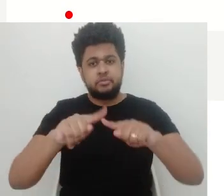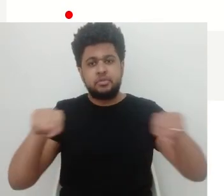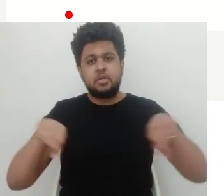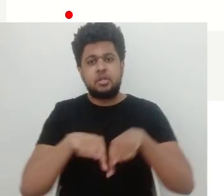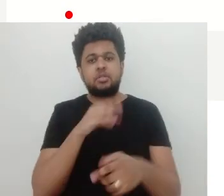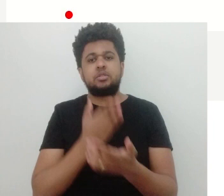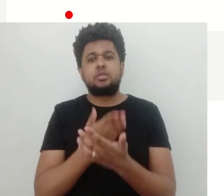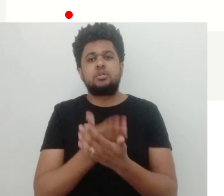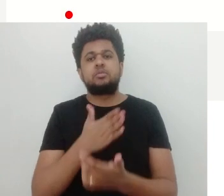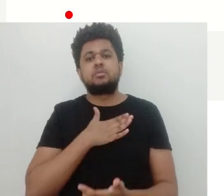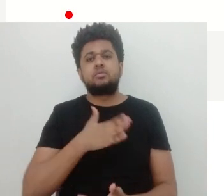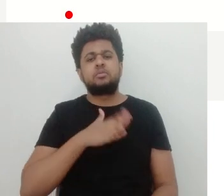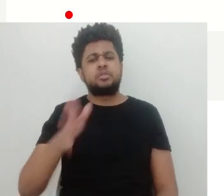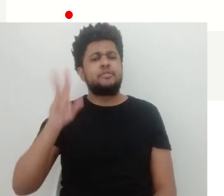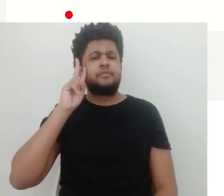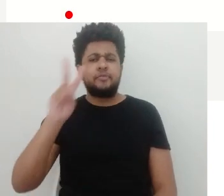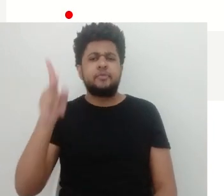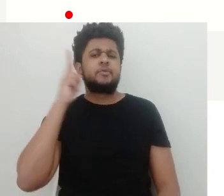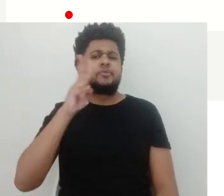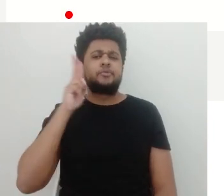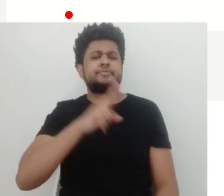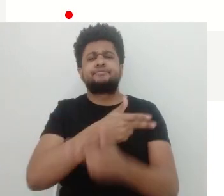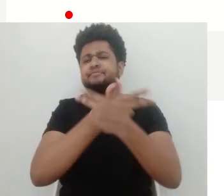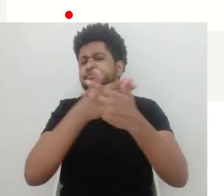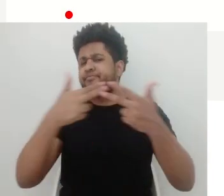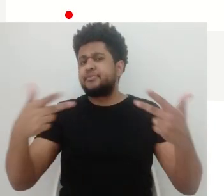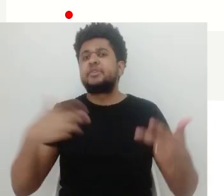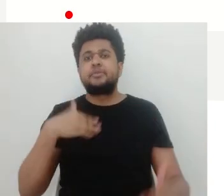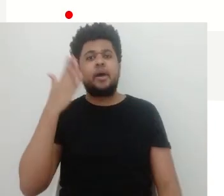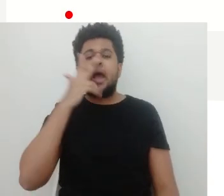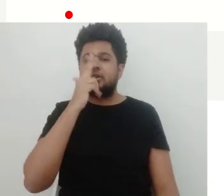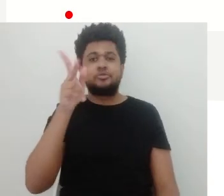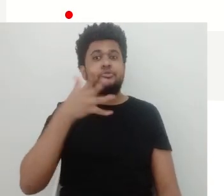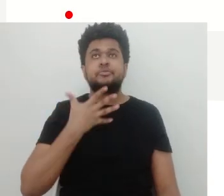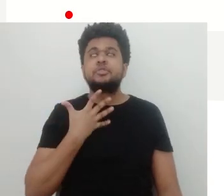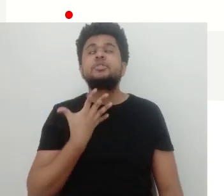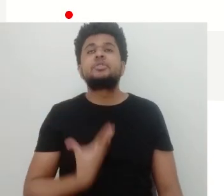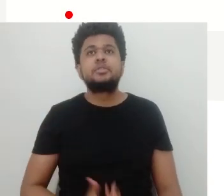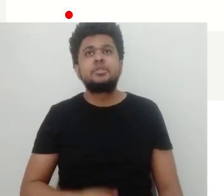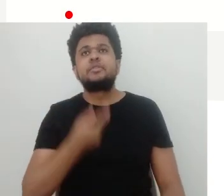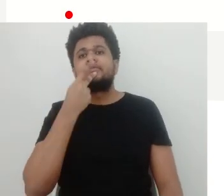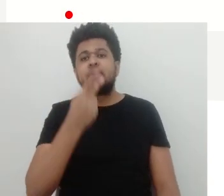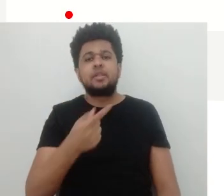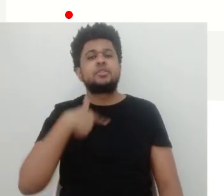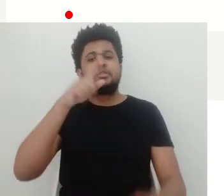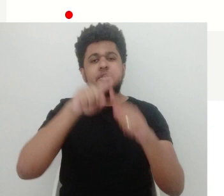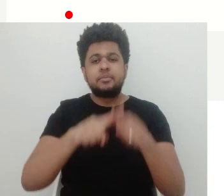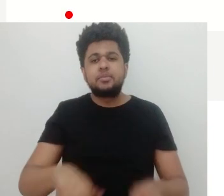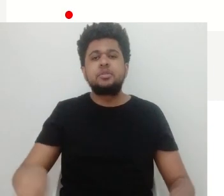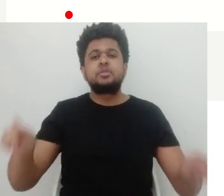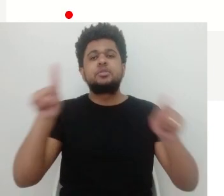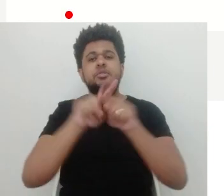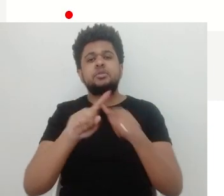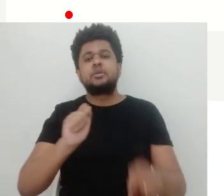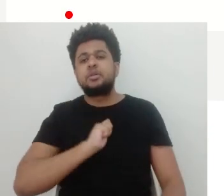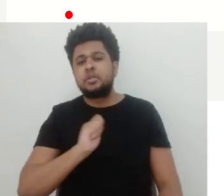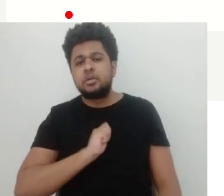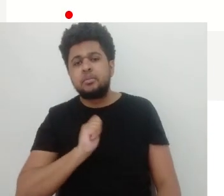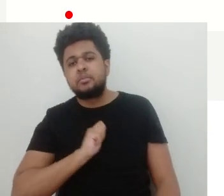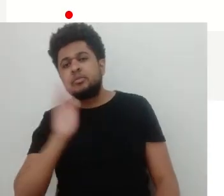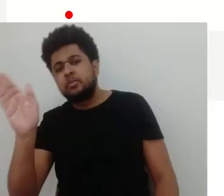literatura, vou para a história, vou para a história da arte, queria ser arqueólogo, chega, né? Ninguém,